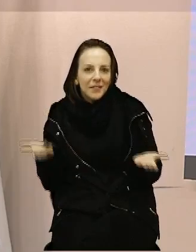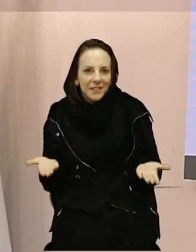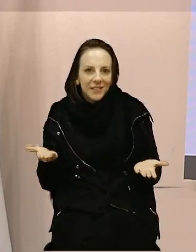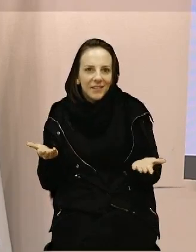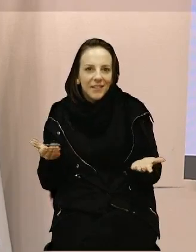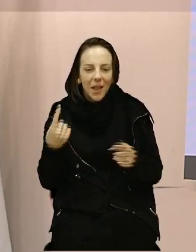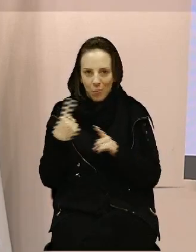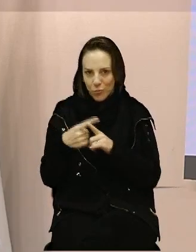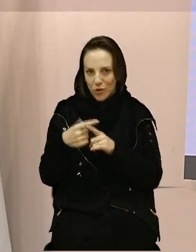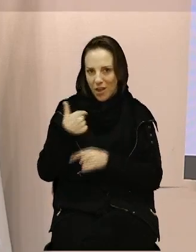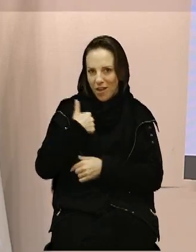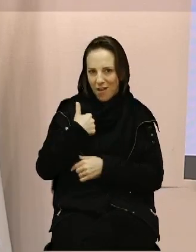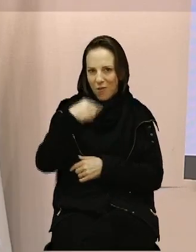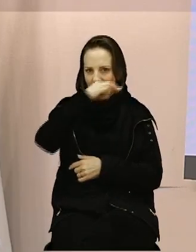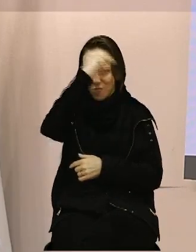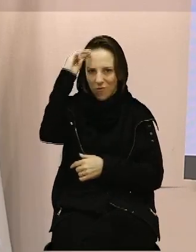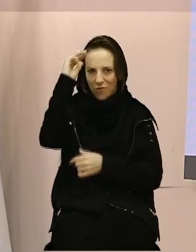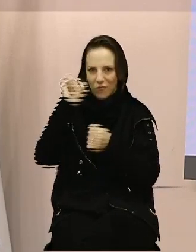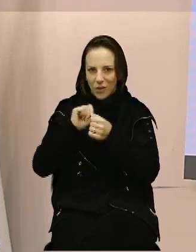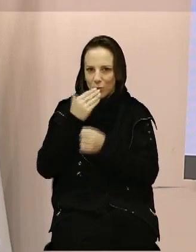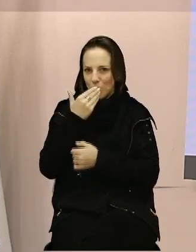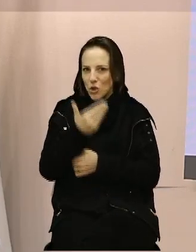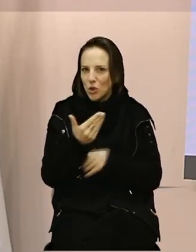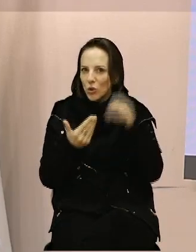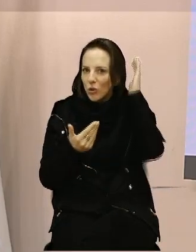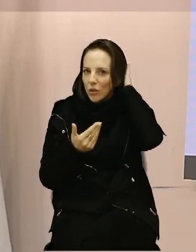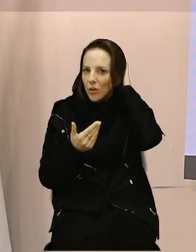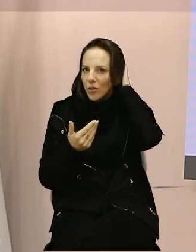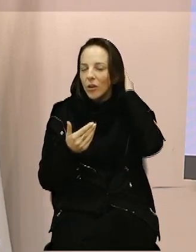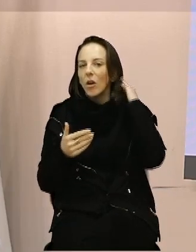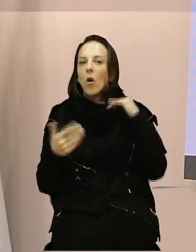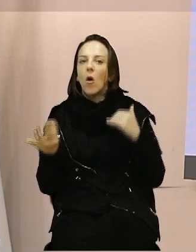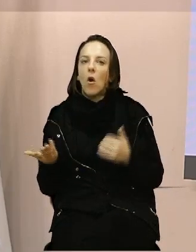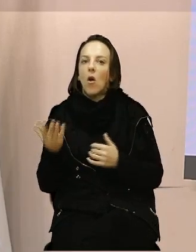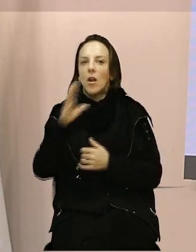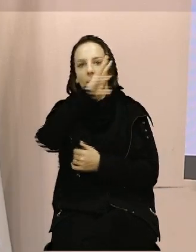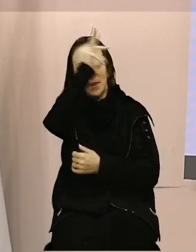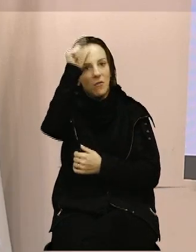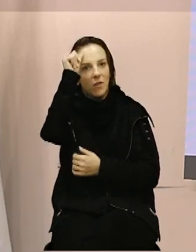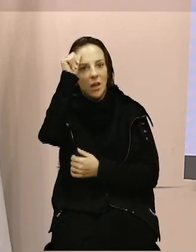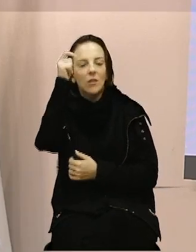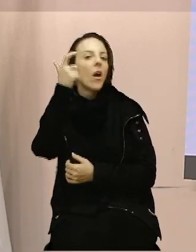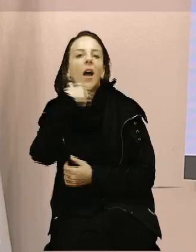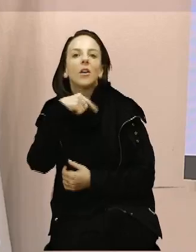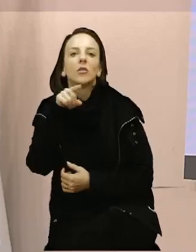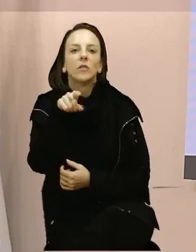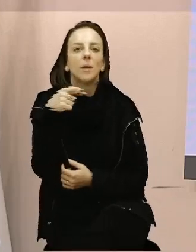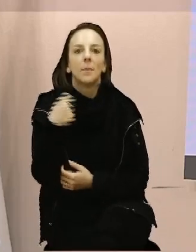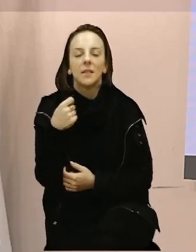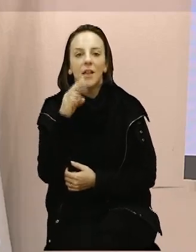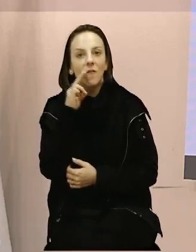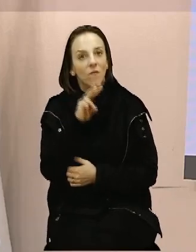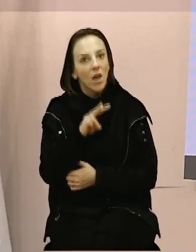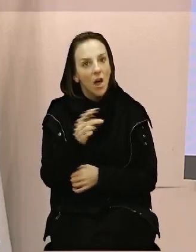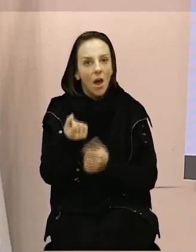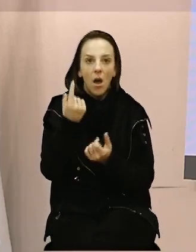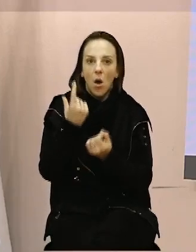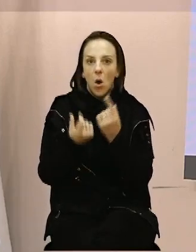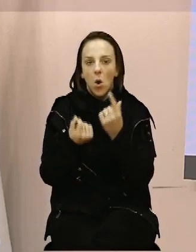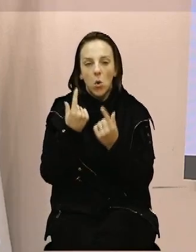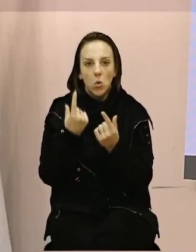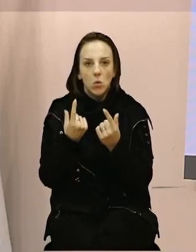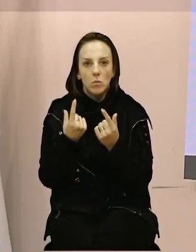fez o pedido. Olha, prefeito Giló, o senhor vai ter que rever algumas secretarias, porque eu estou sendo